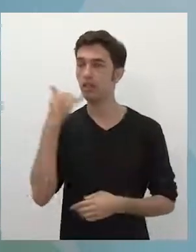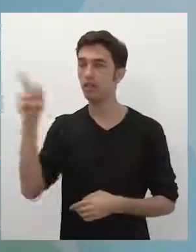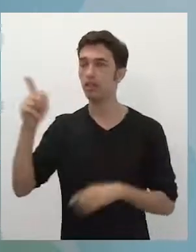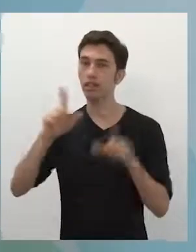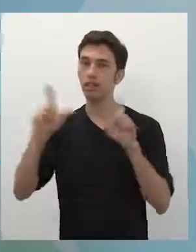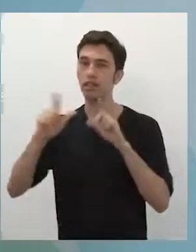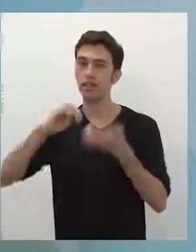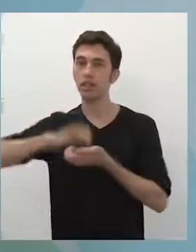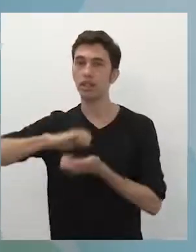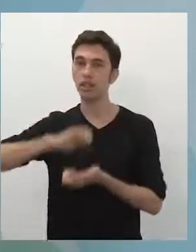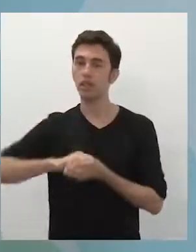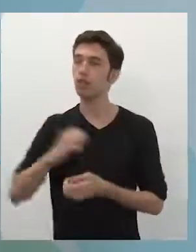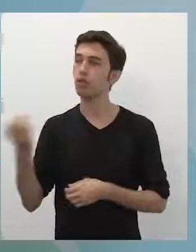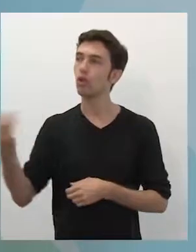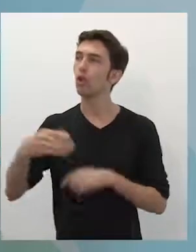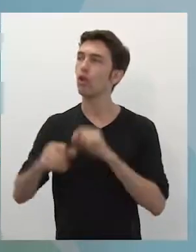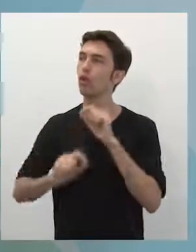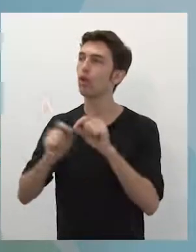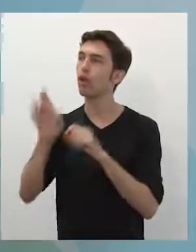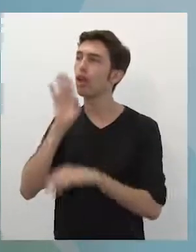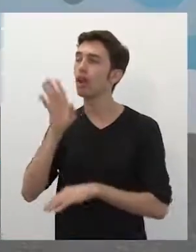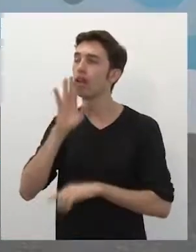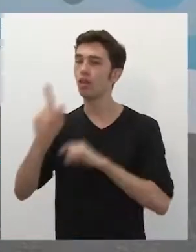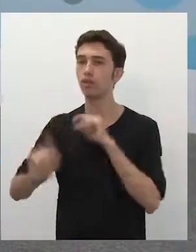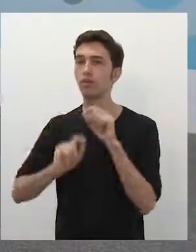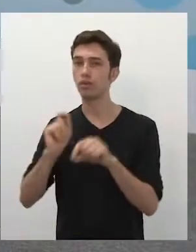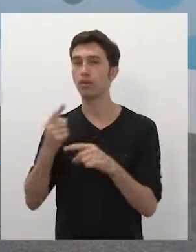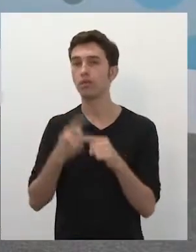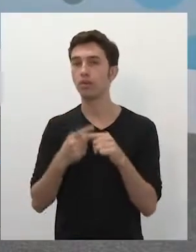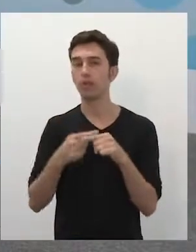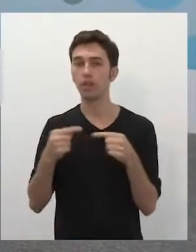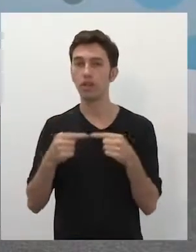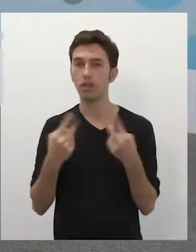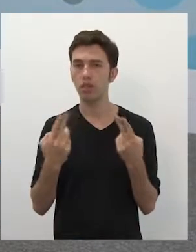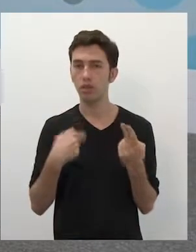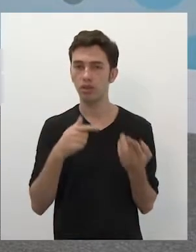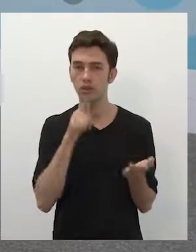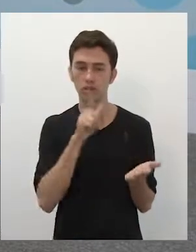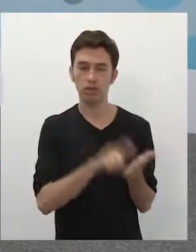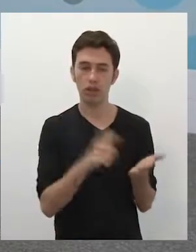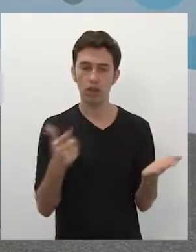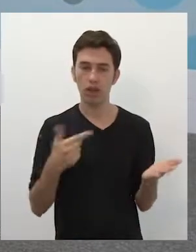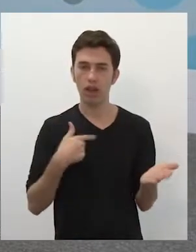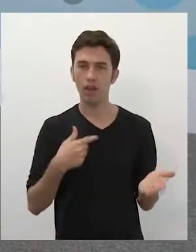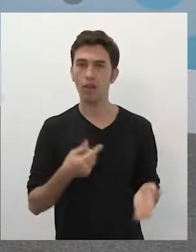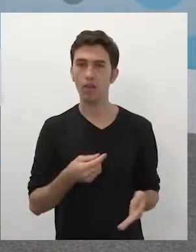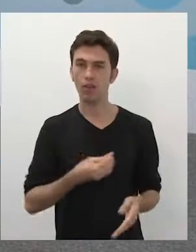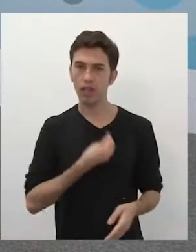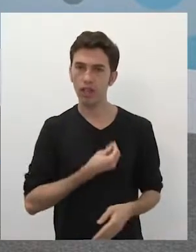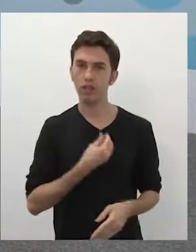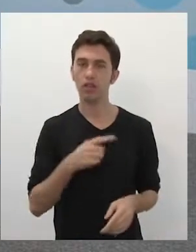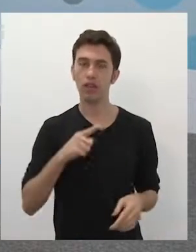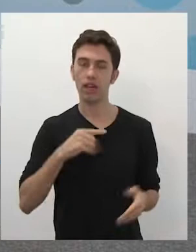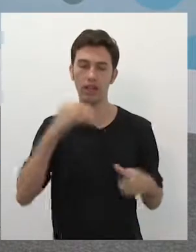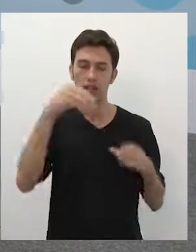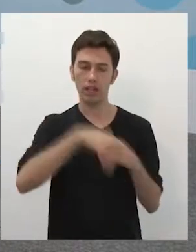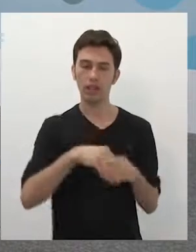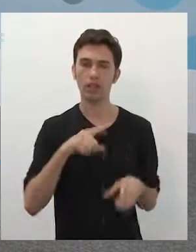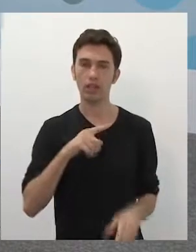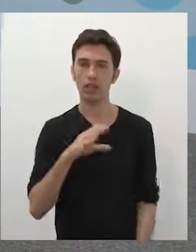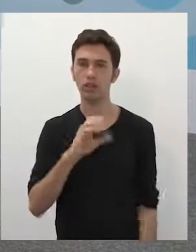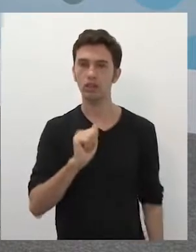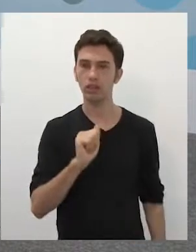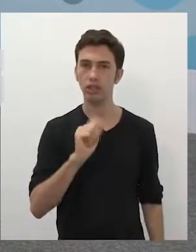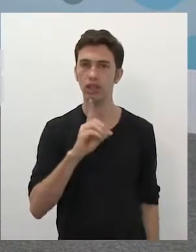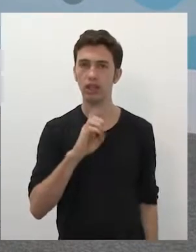de legal, de interessante, porque assim como no jornal físico, que tem os cadernos, dentro do jornal também tem a